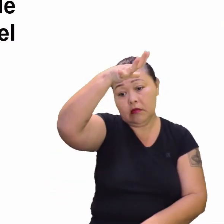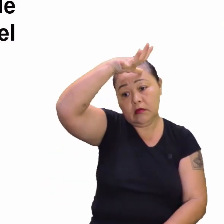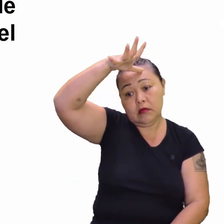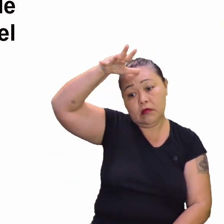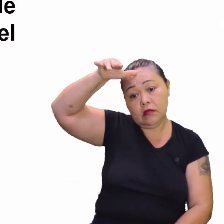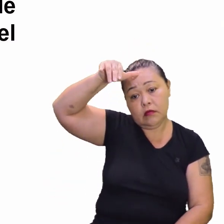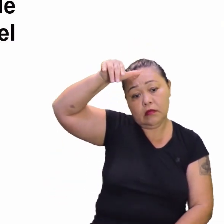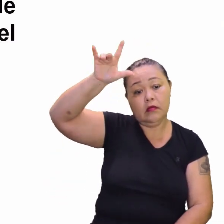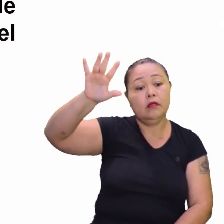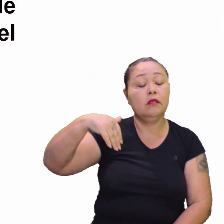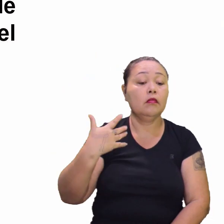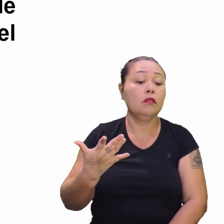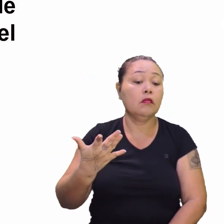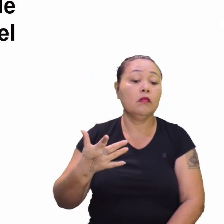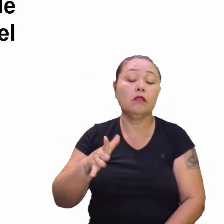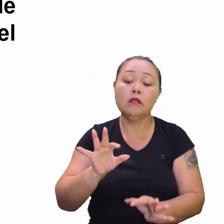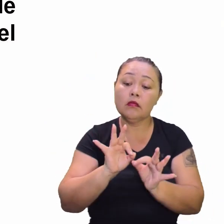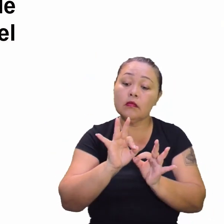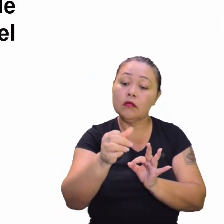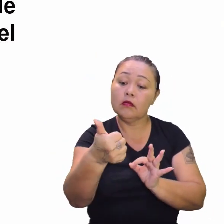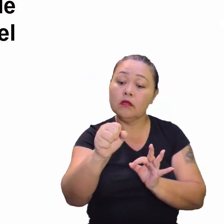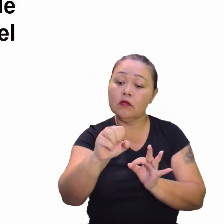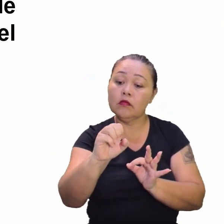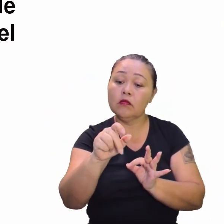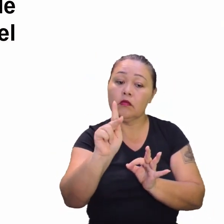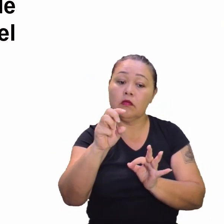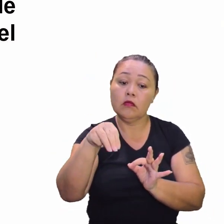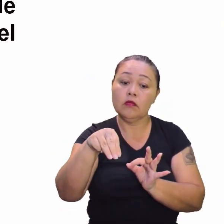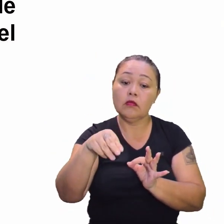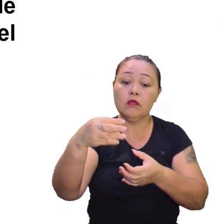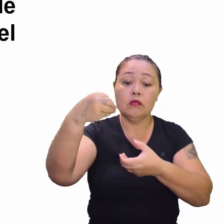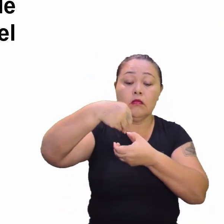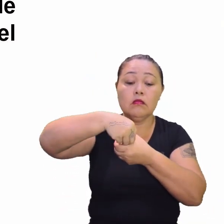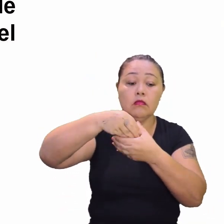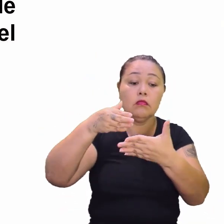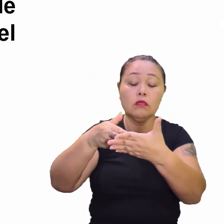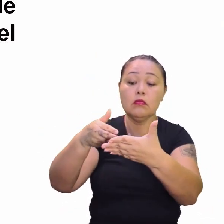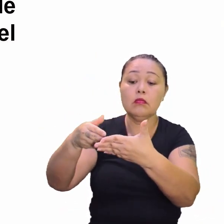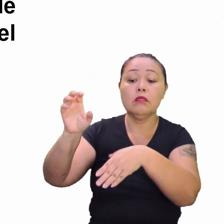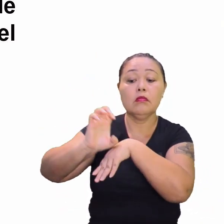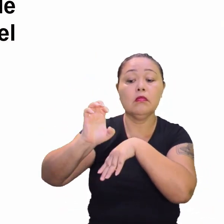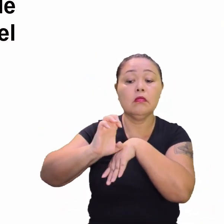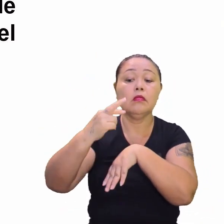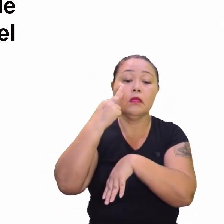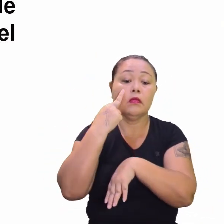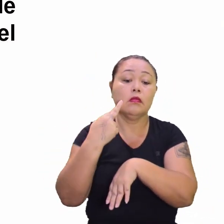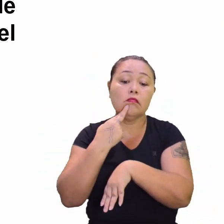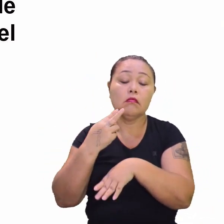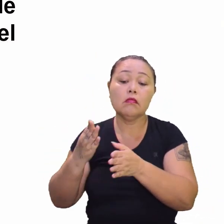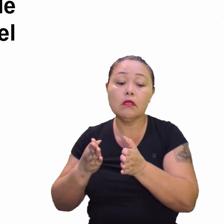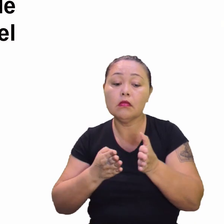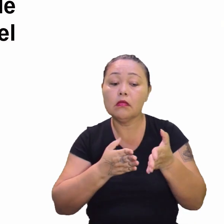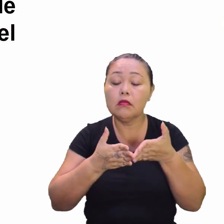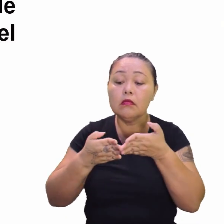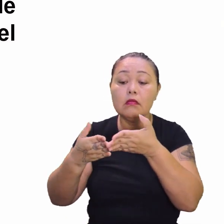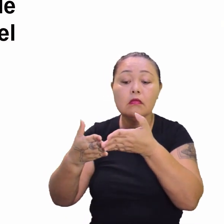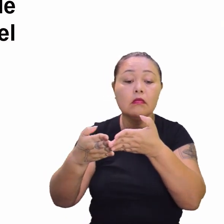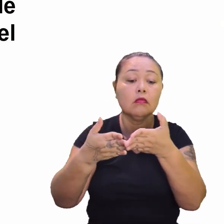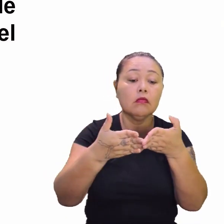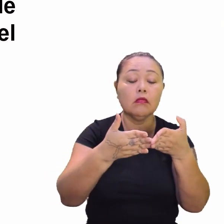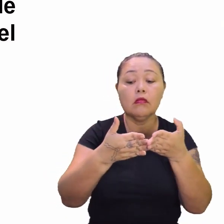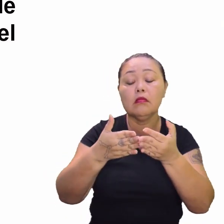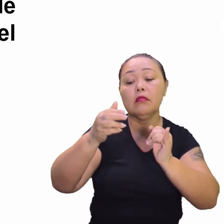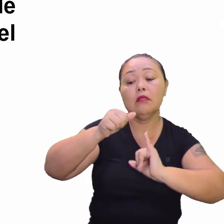rio Amazonas. Sendo 180 deles dentro do limite de Rondônia. No seu curso navegável,